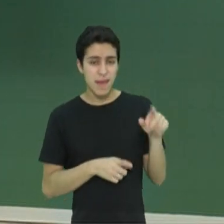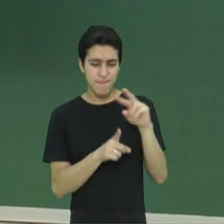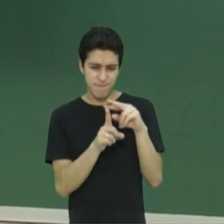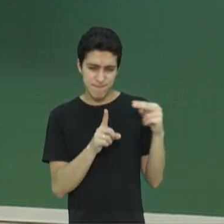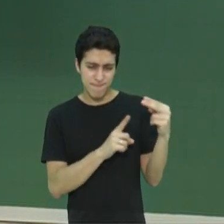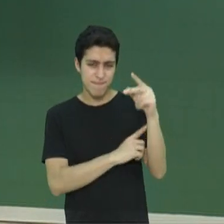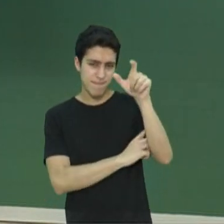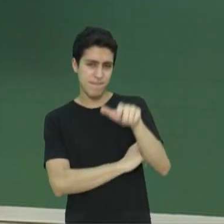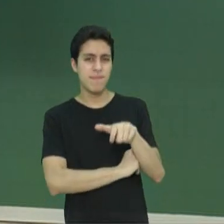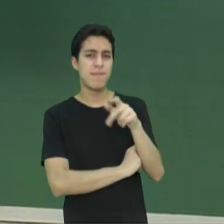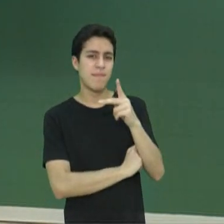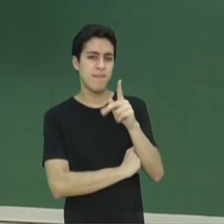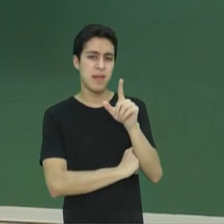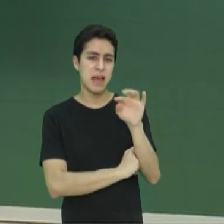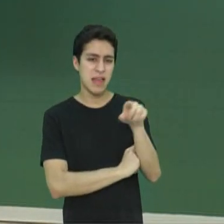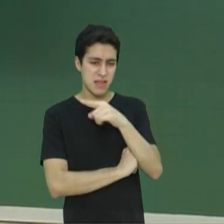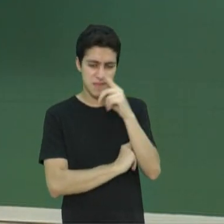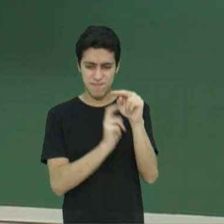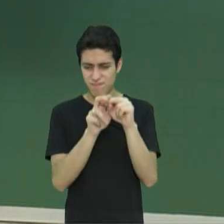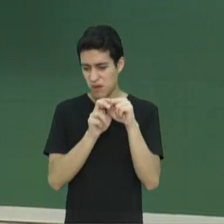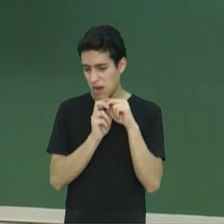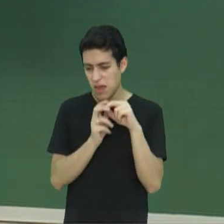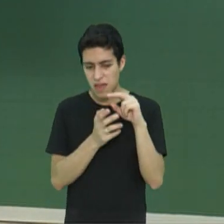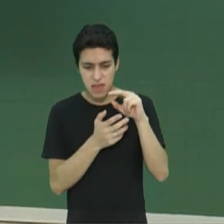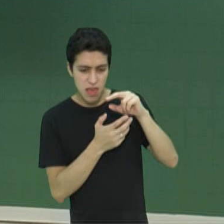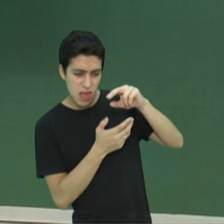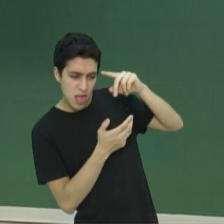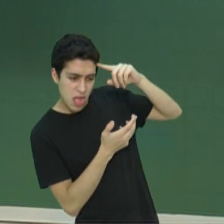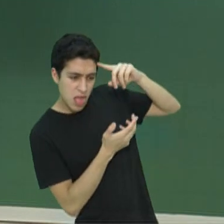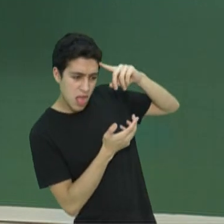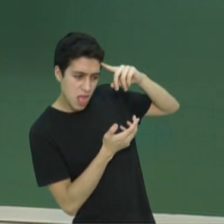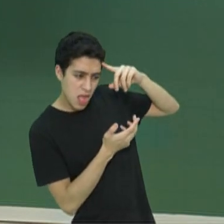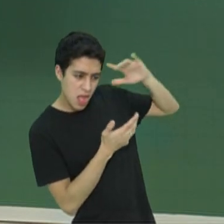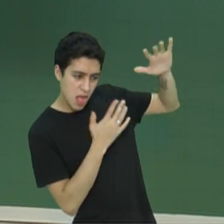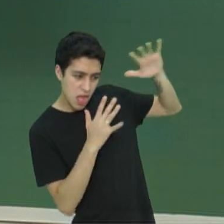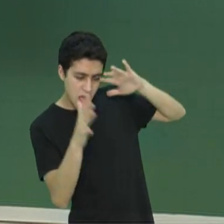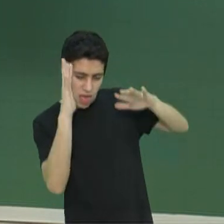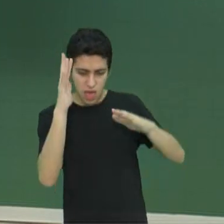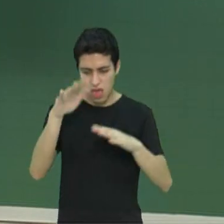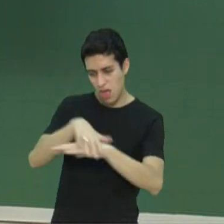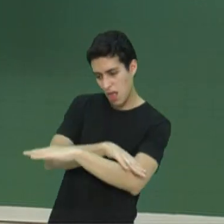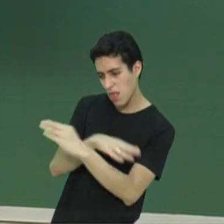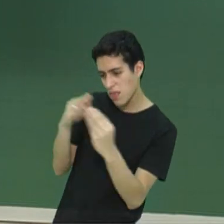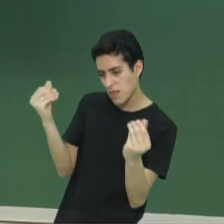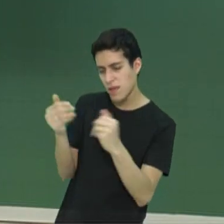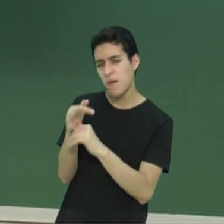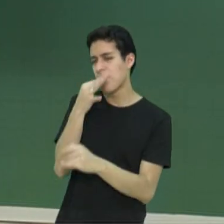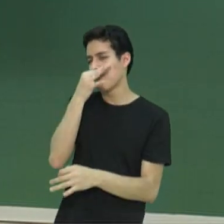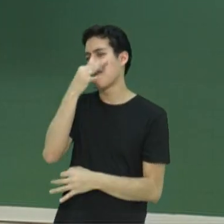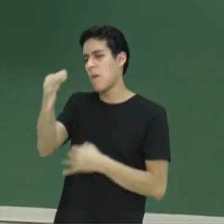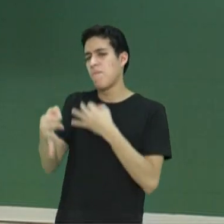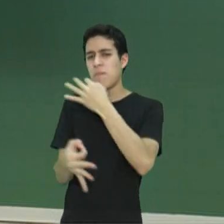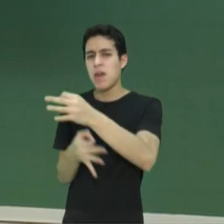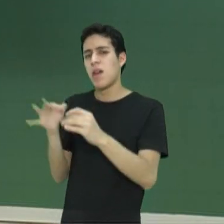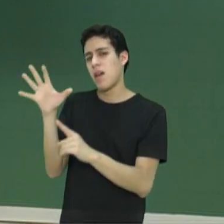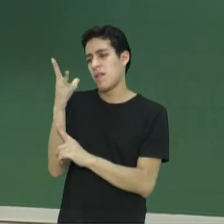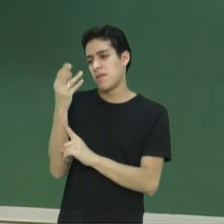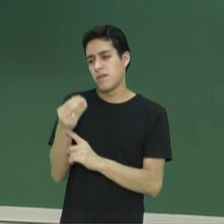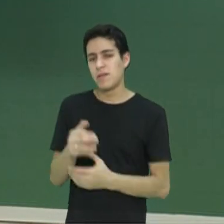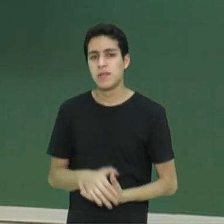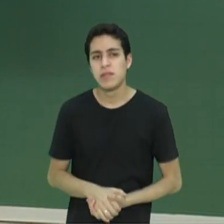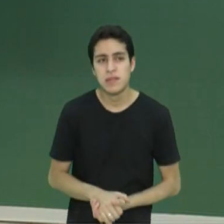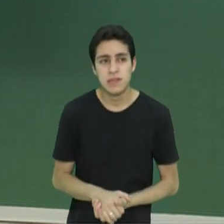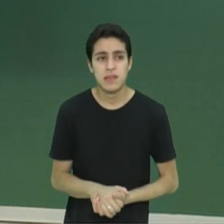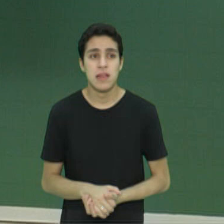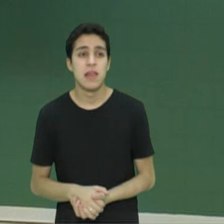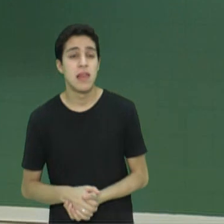à epistemologia dele, essa dualidade entre mundo das ideias e mundo sensível, vai fazer uma crítica forte à arte. Então aqui nós